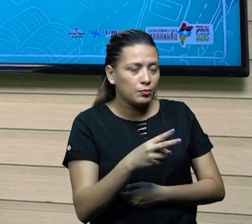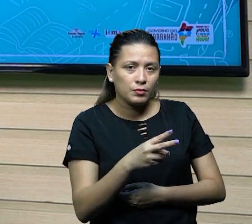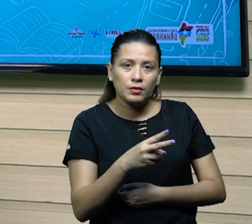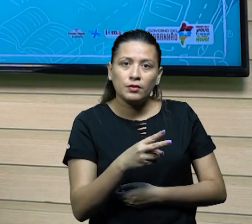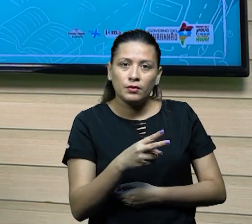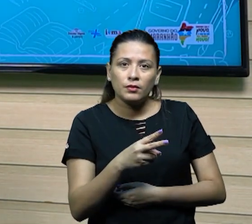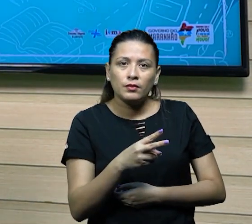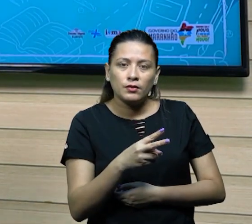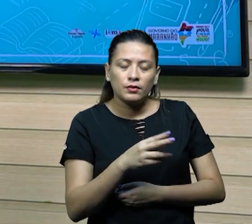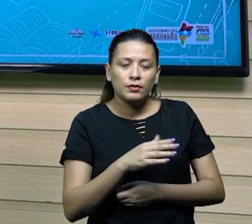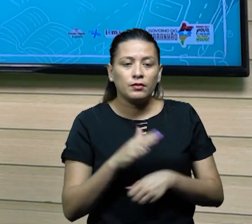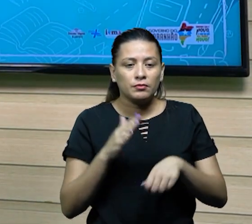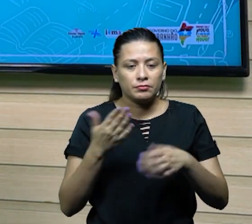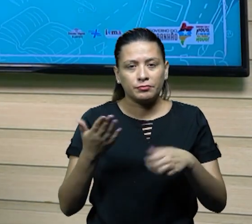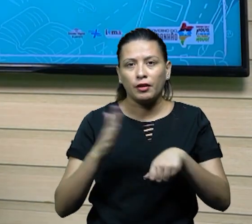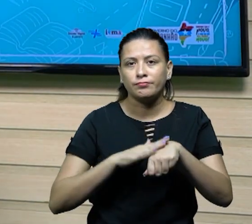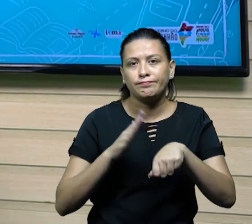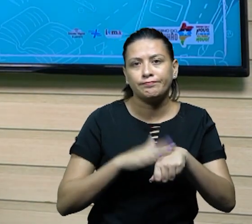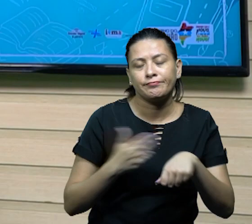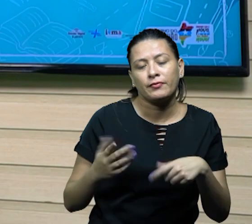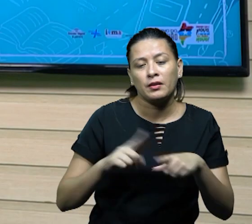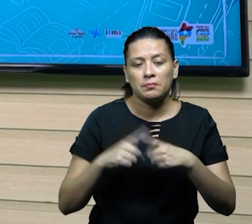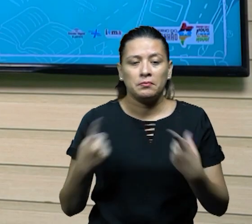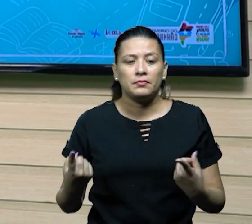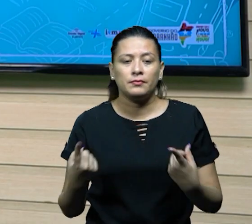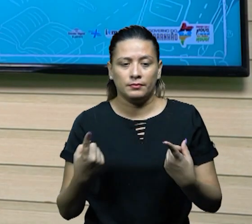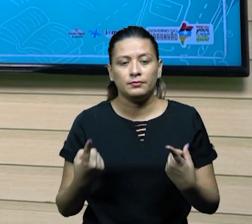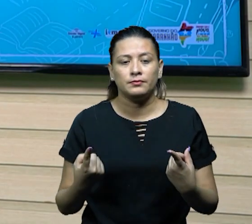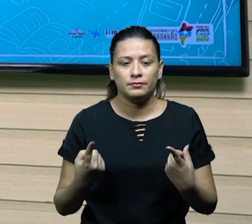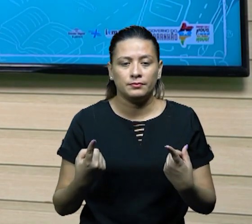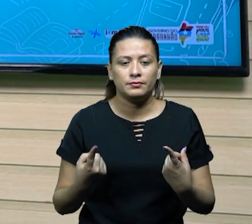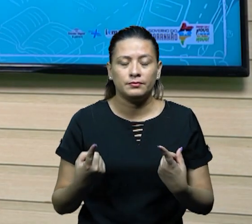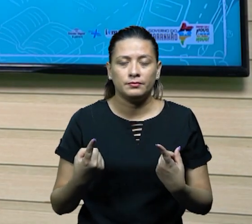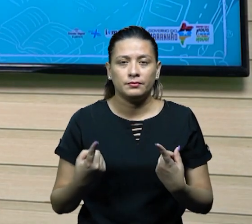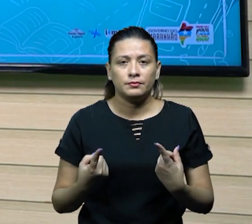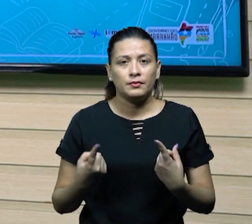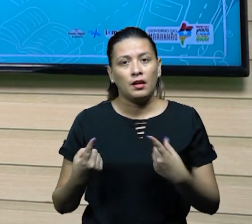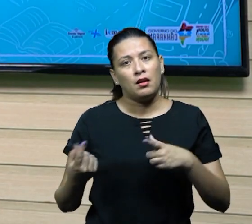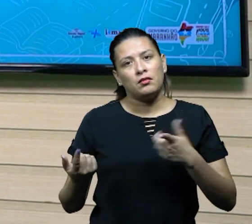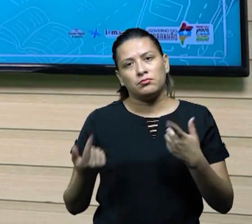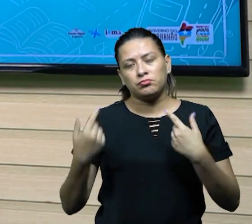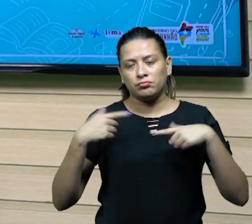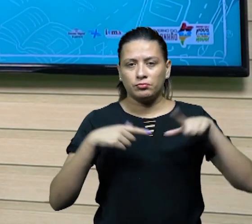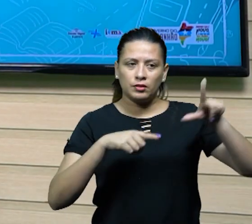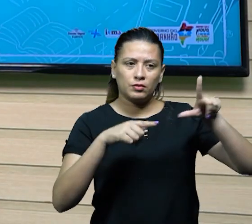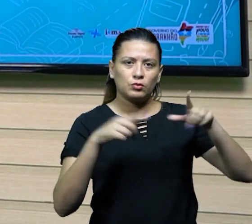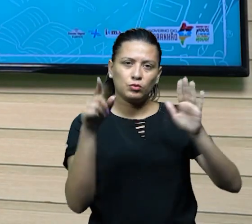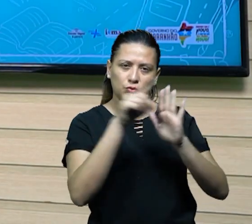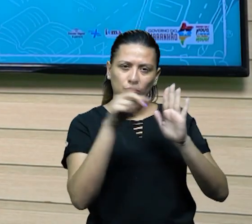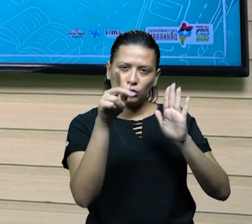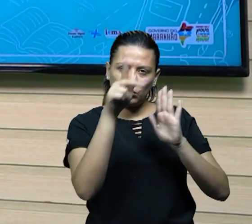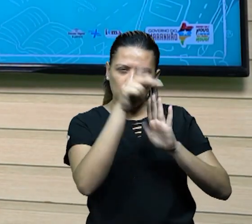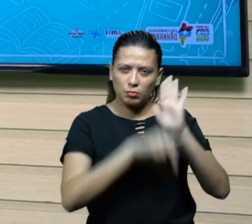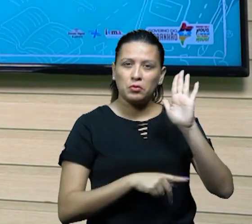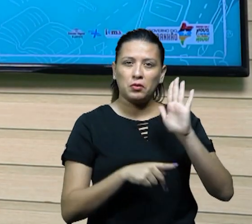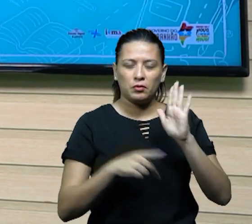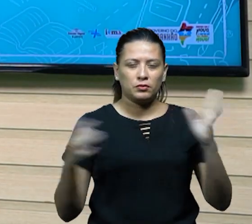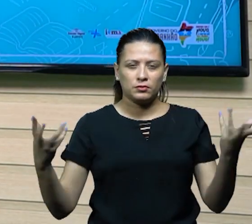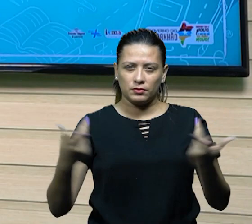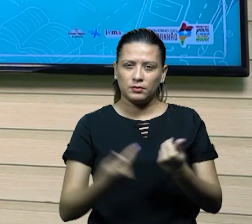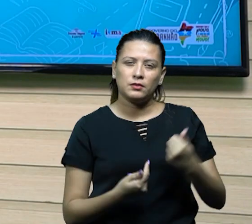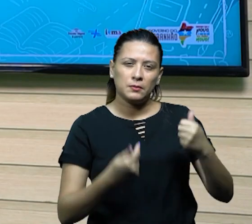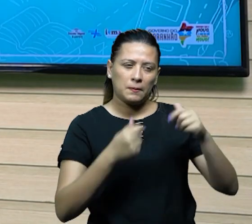online. Você quebra barreiras. Infelizmente, muitos de vocês não vão ter a oportunidade de me olhar pessoalmente, mas estão me vendo através desse